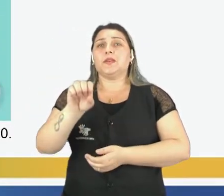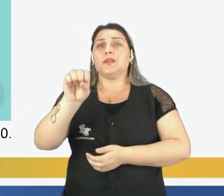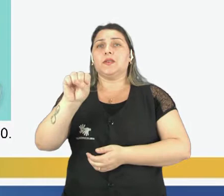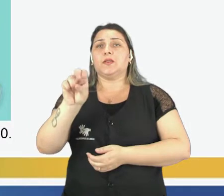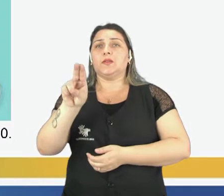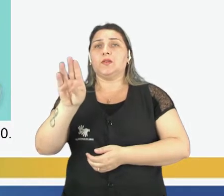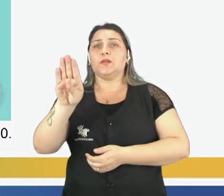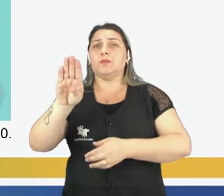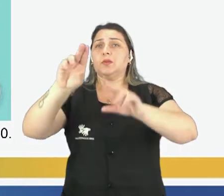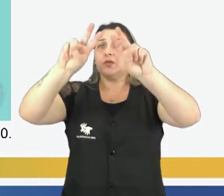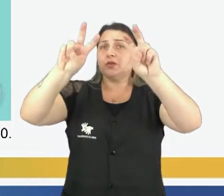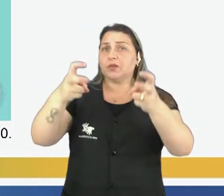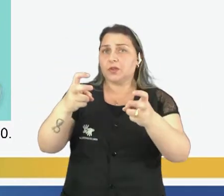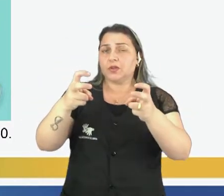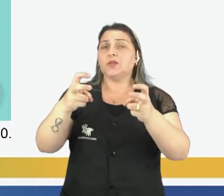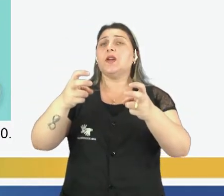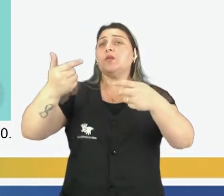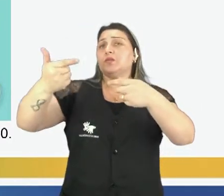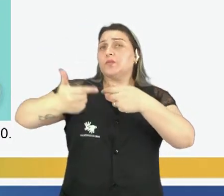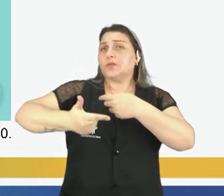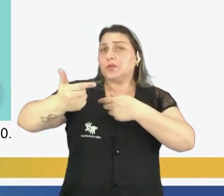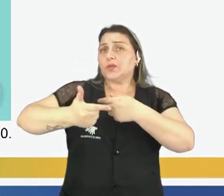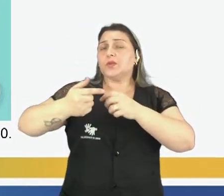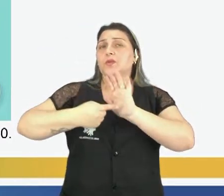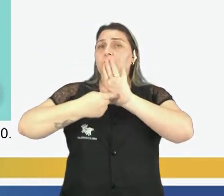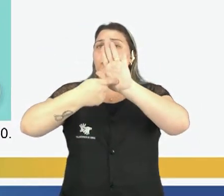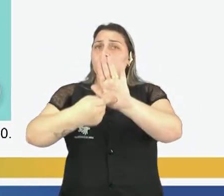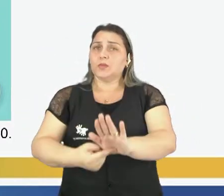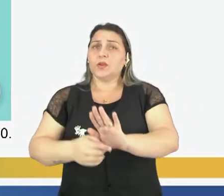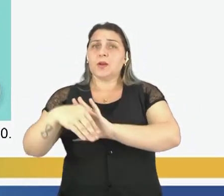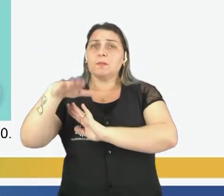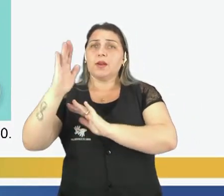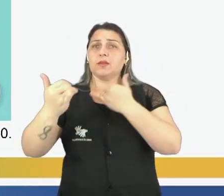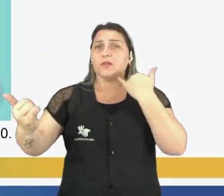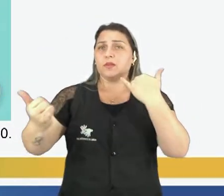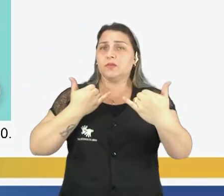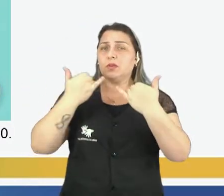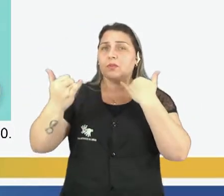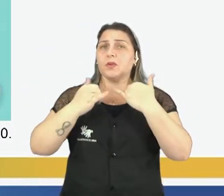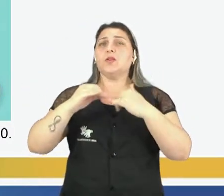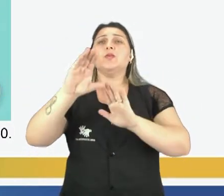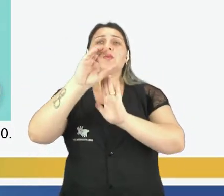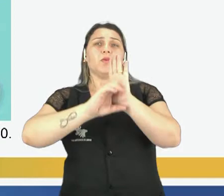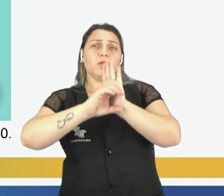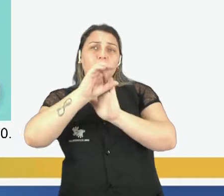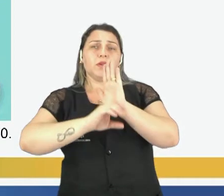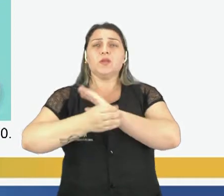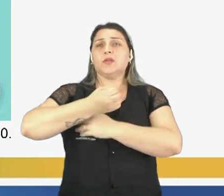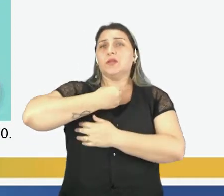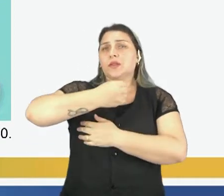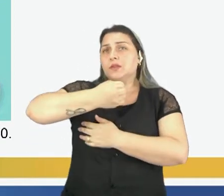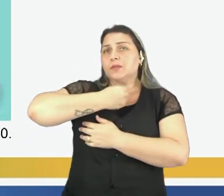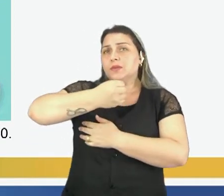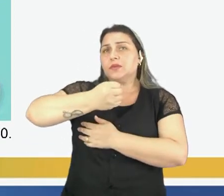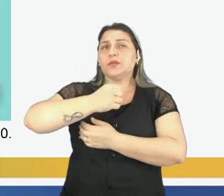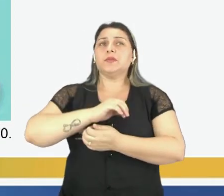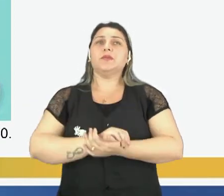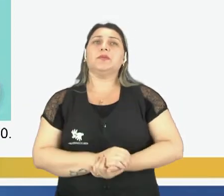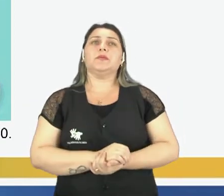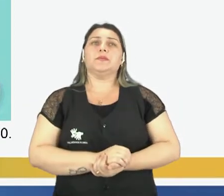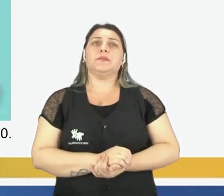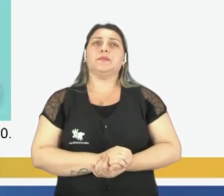Subtítulo: é um título secundário, apresenta mais informações sobre o conteúdo da reportagem.